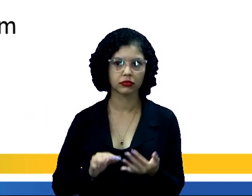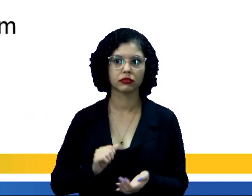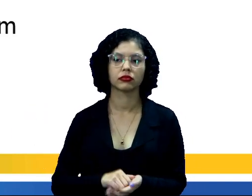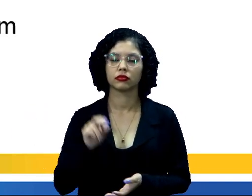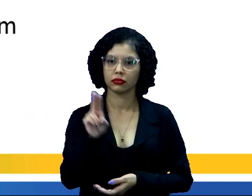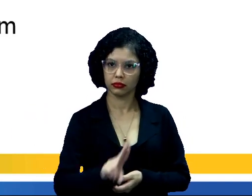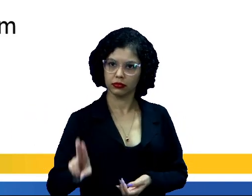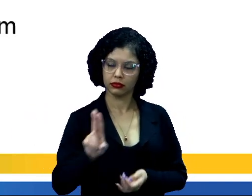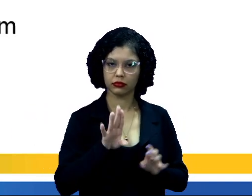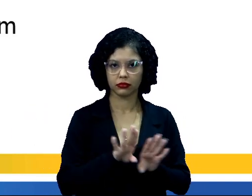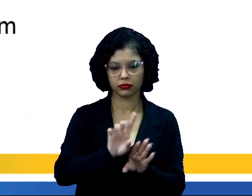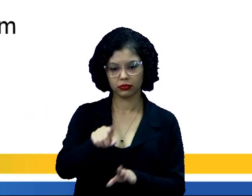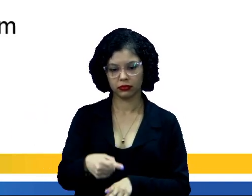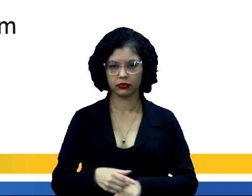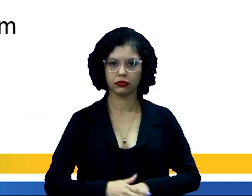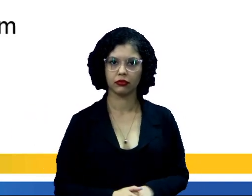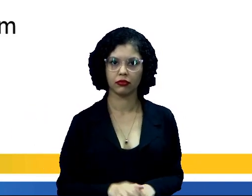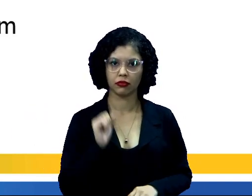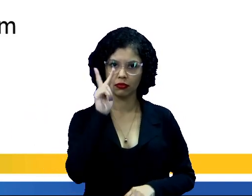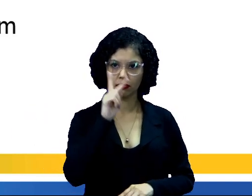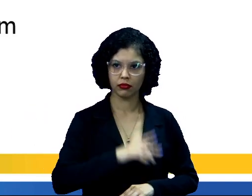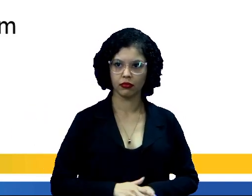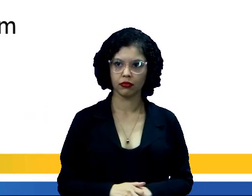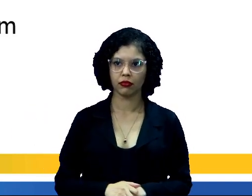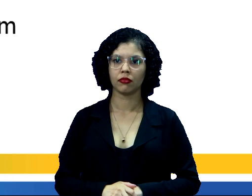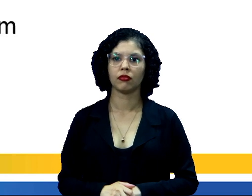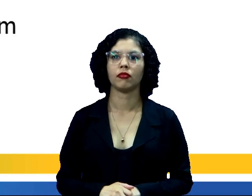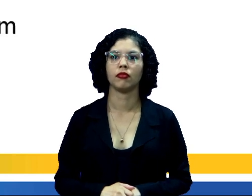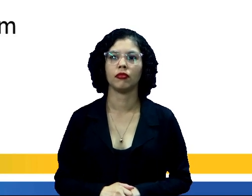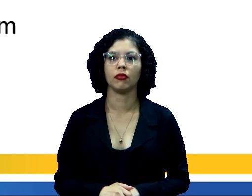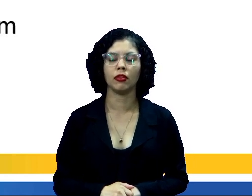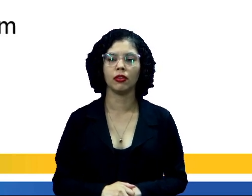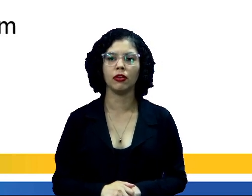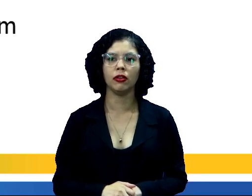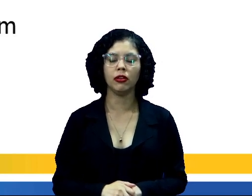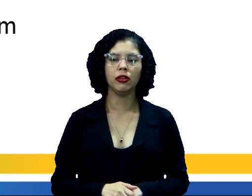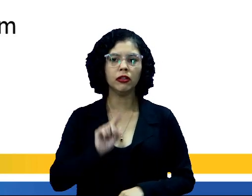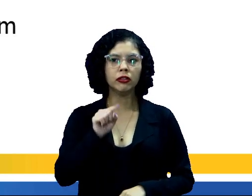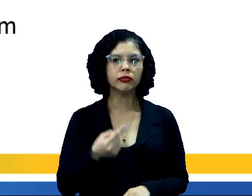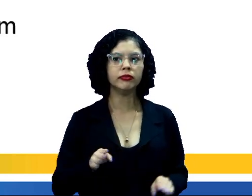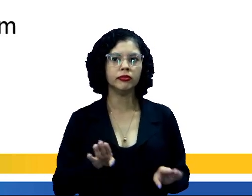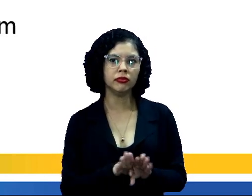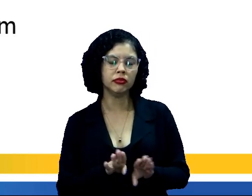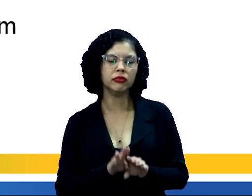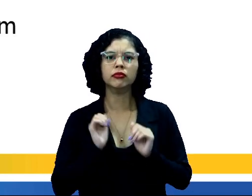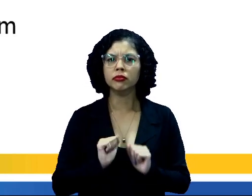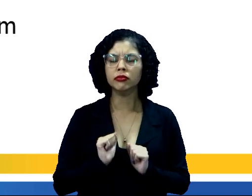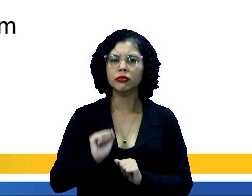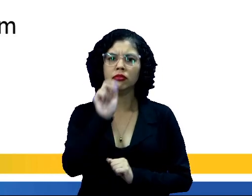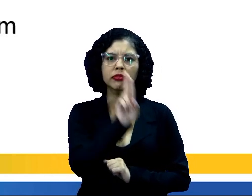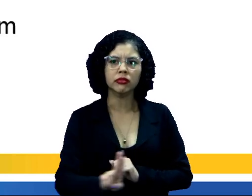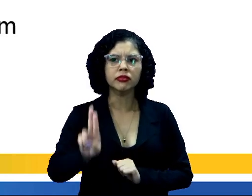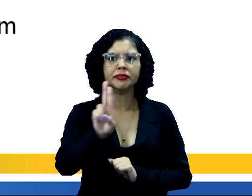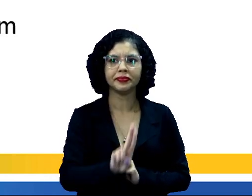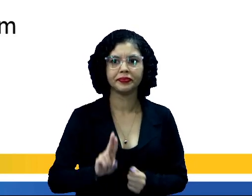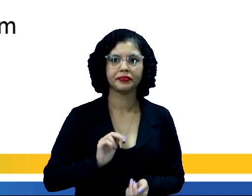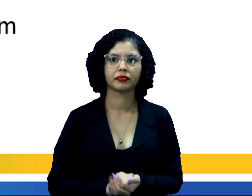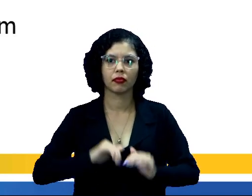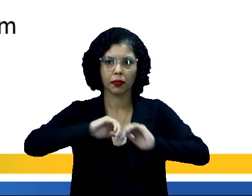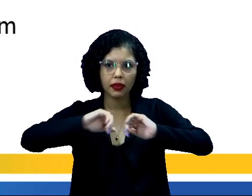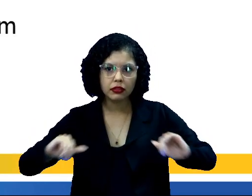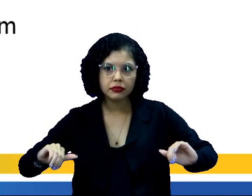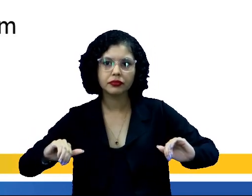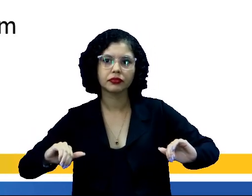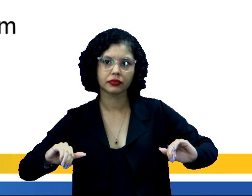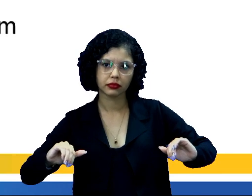vamos utilizar a vírgula, ok? A vírgula também pode ser utilizada para separar um